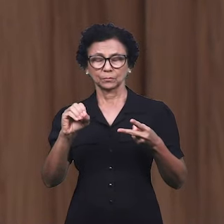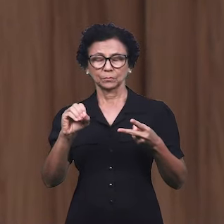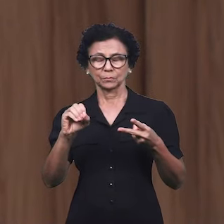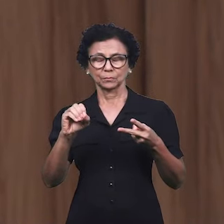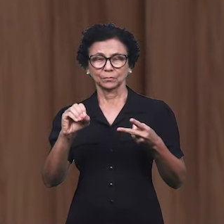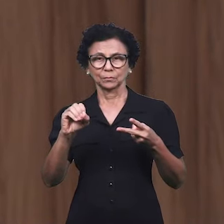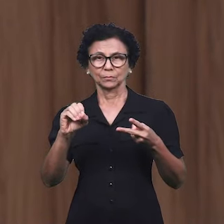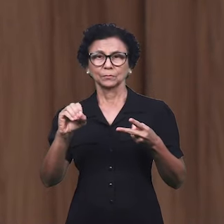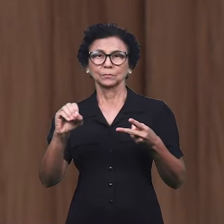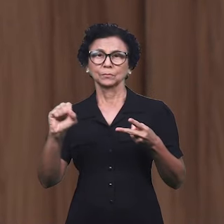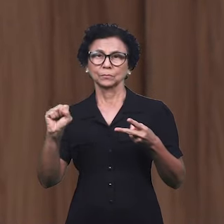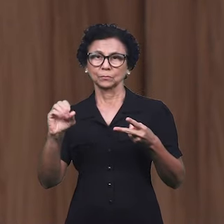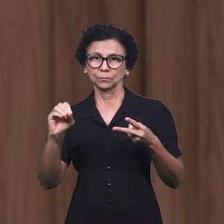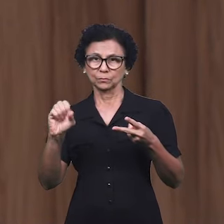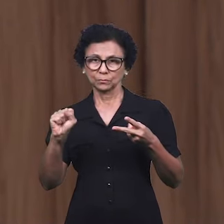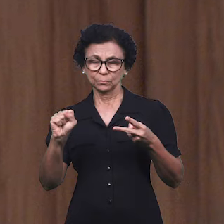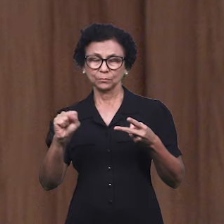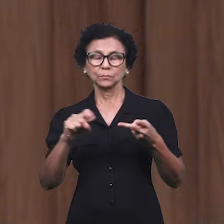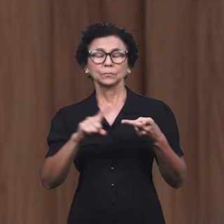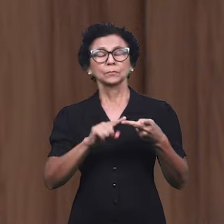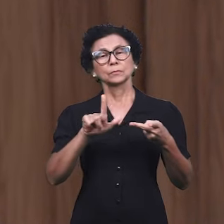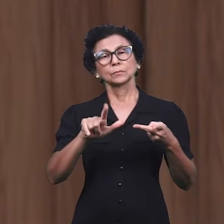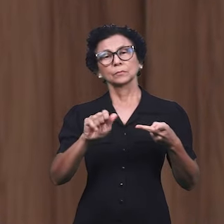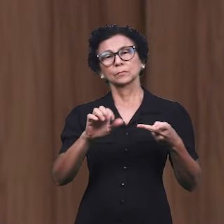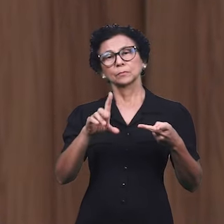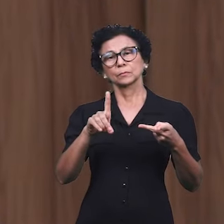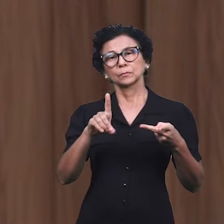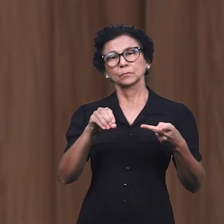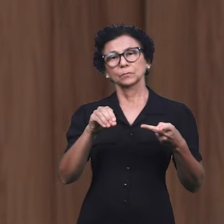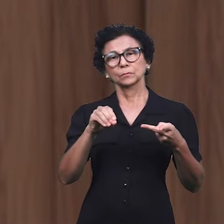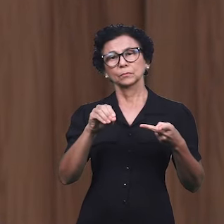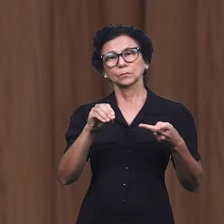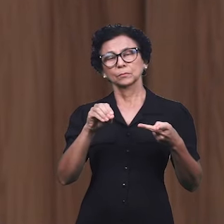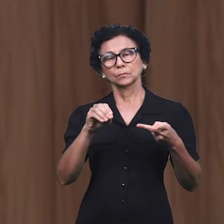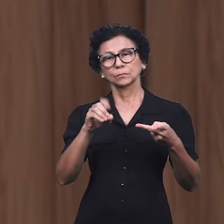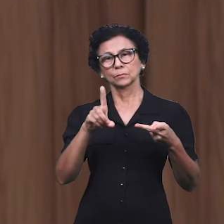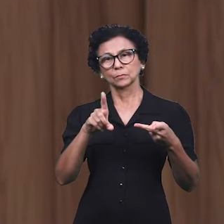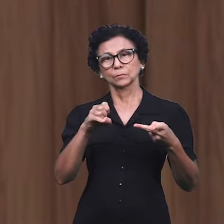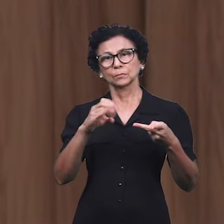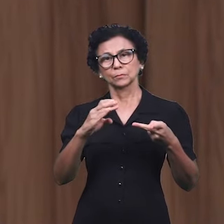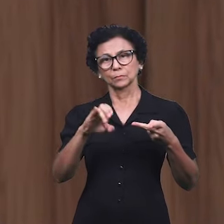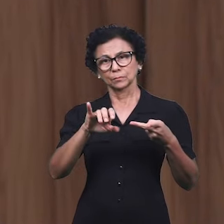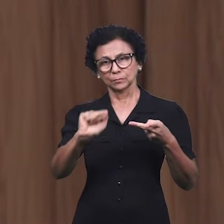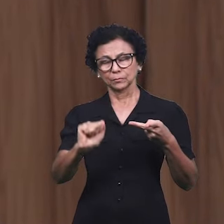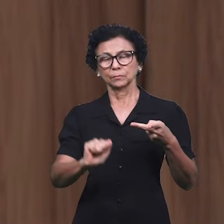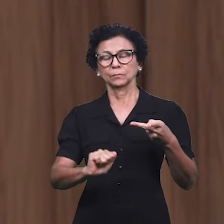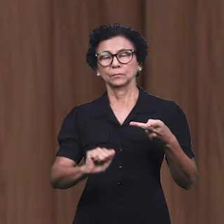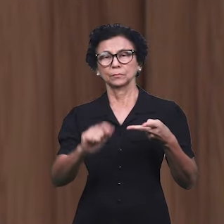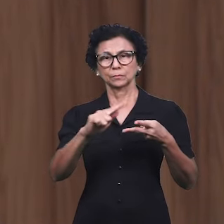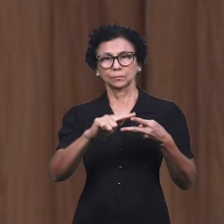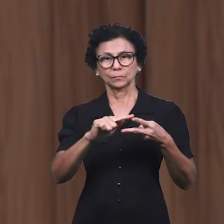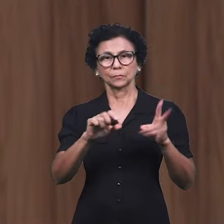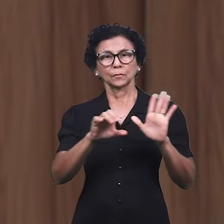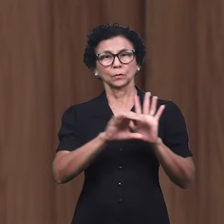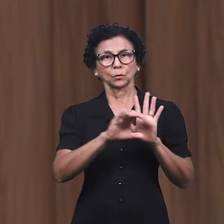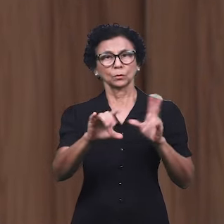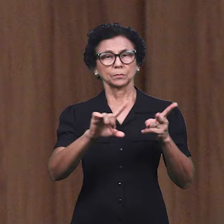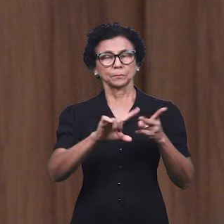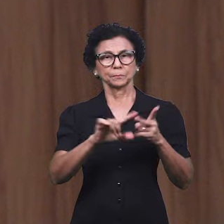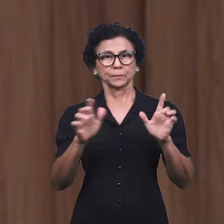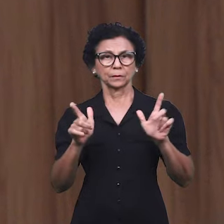A igreja que vive os seus últimos dias antes do arrebatamento. Aqui a referência a Laodiceia.